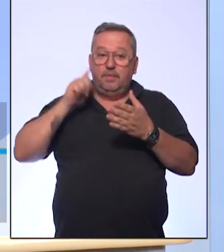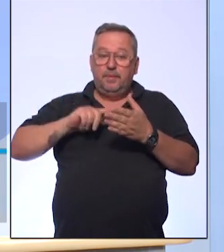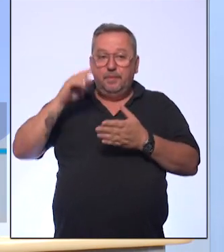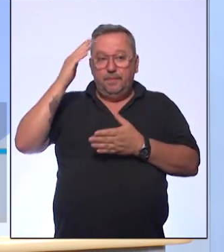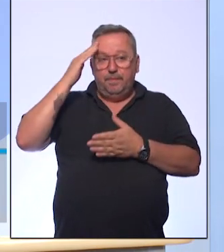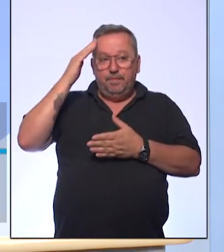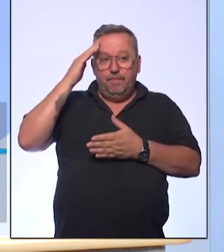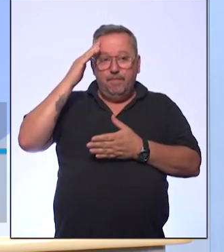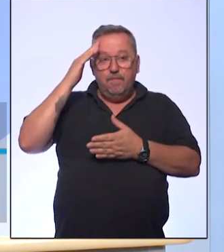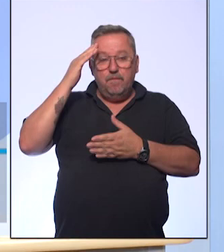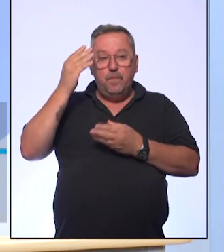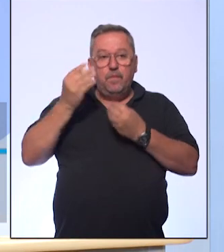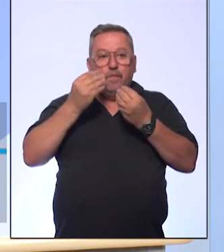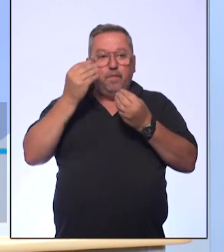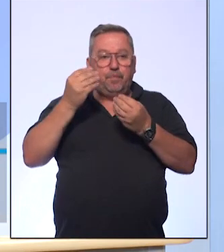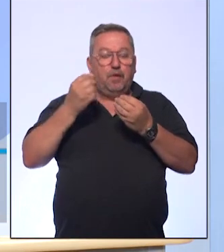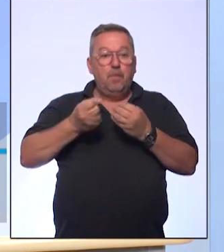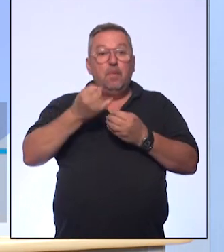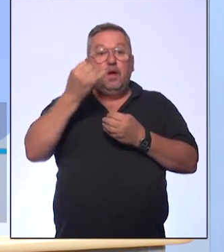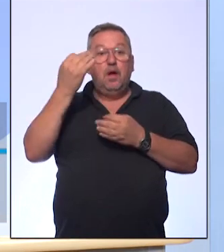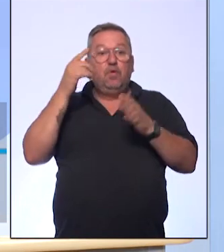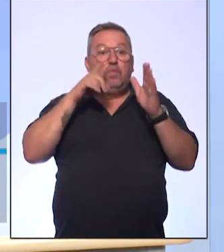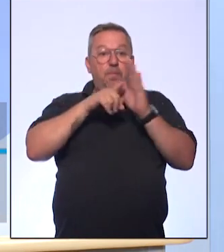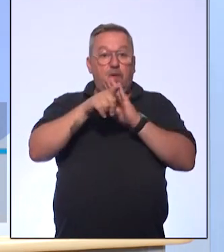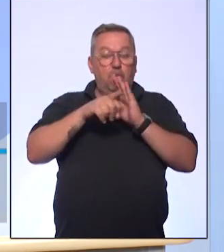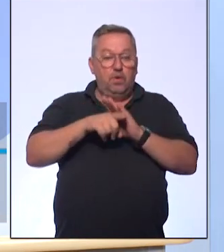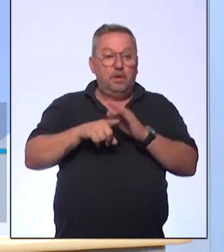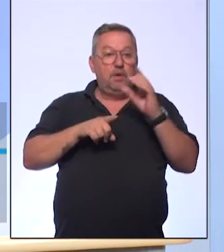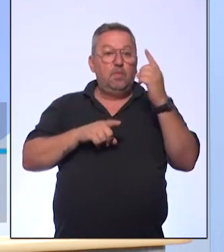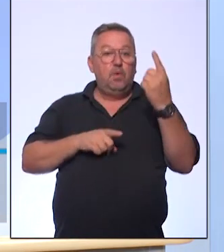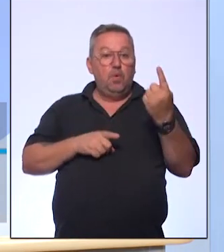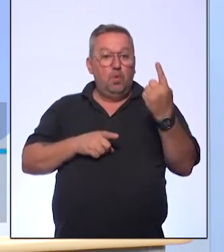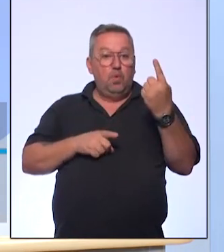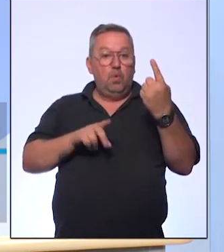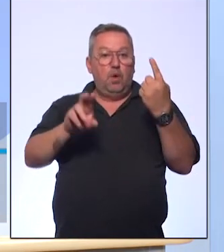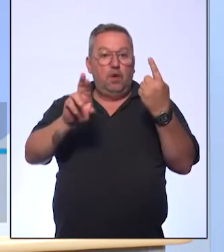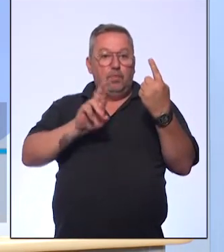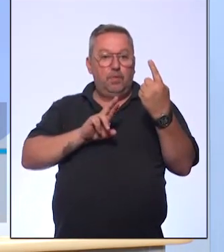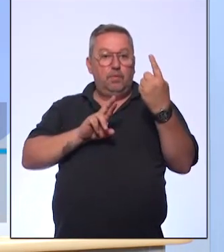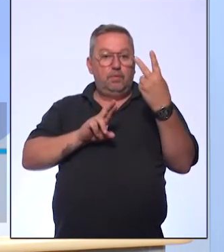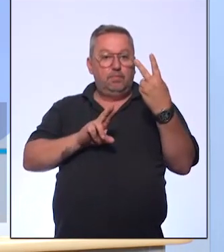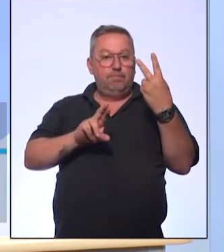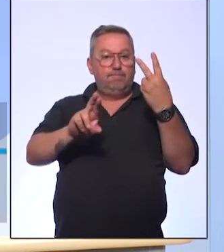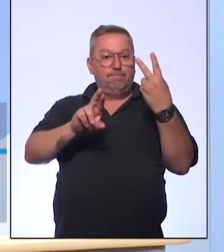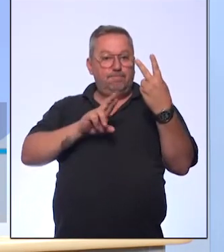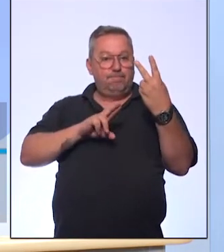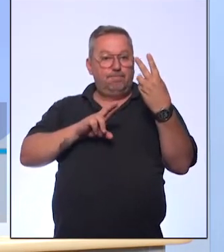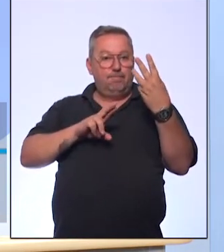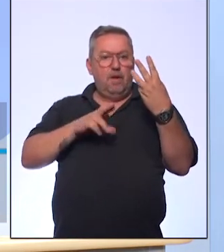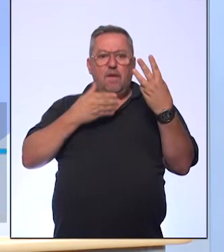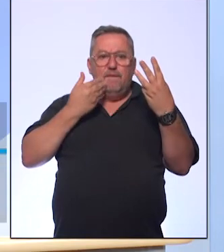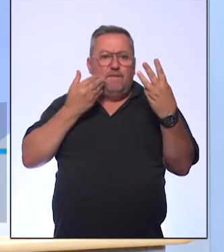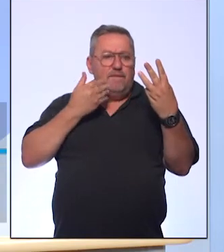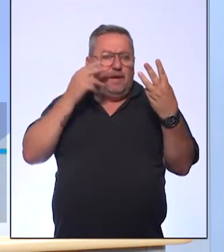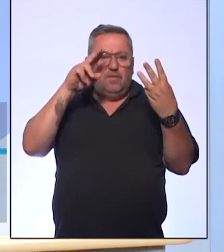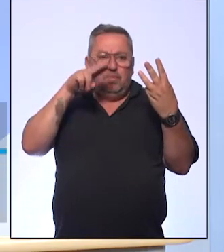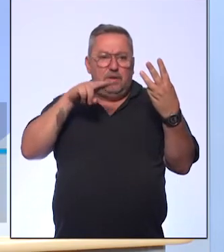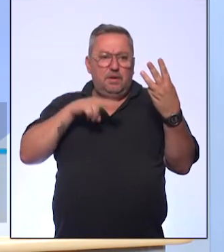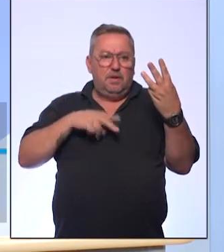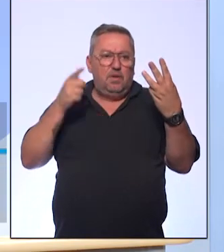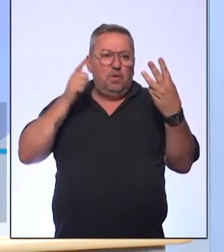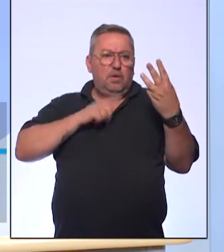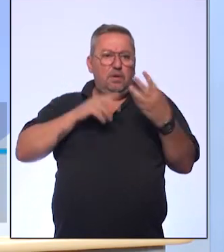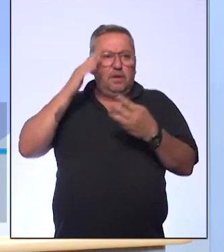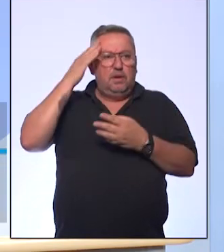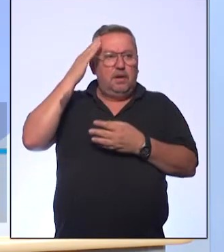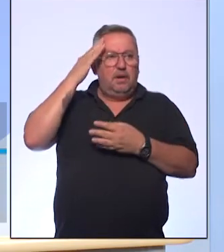né? Que quando tem mais de um questionamento, quando vocês enumeram, fica fácil para a gente